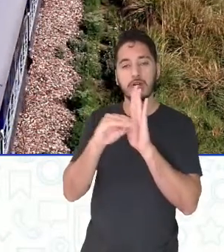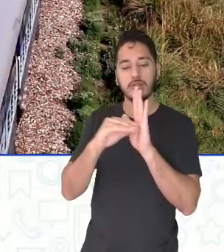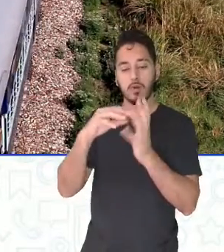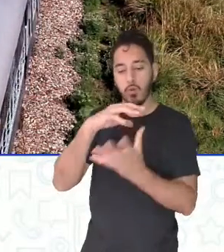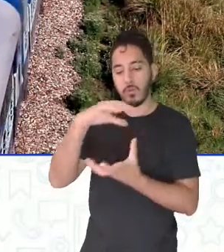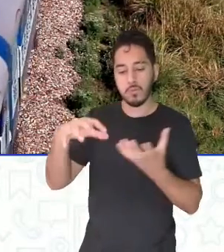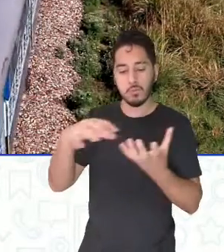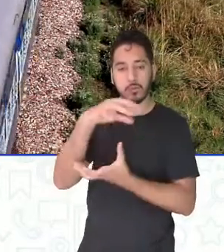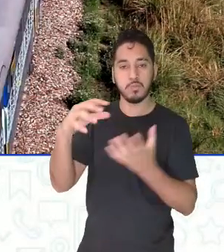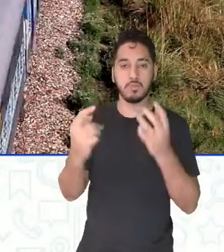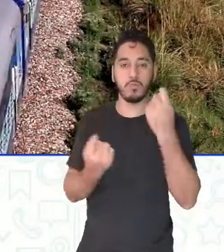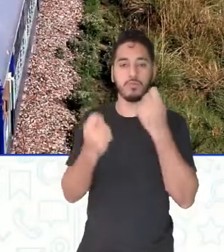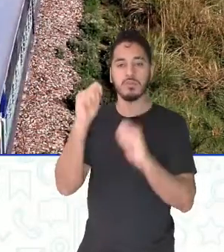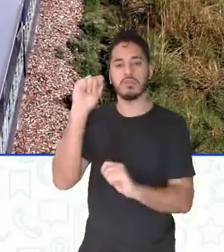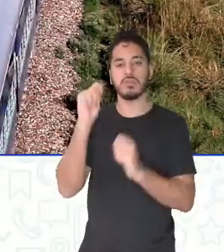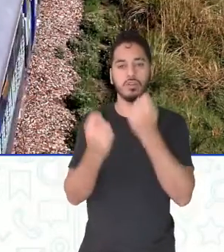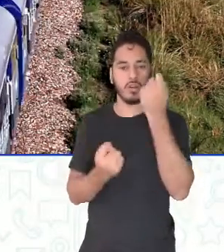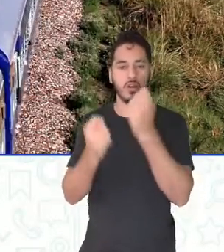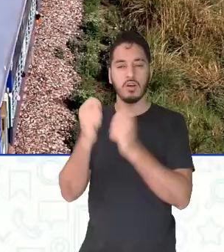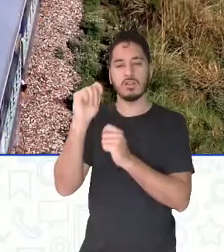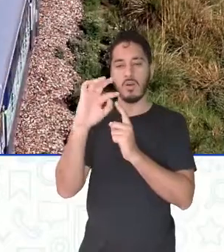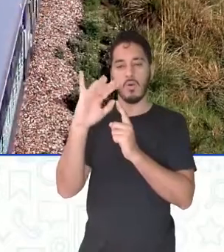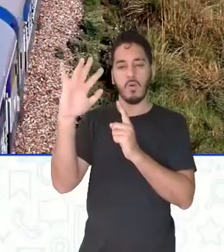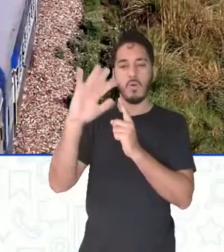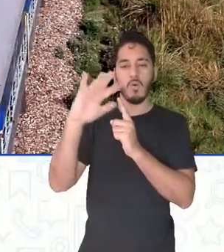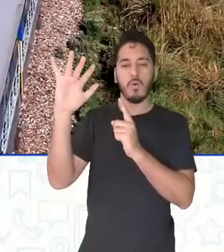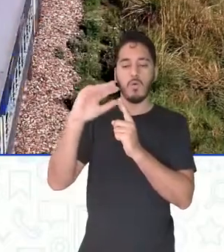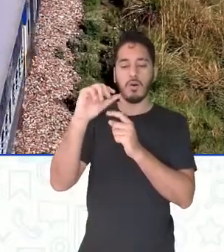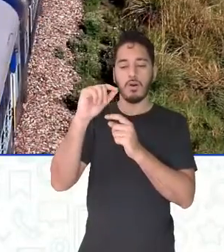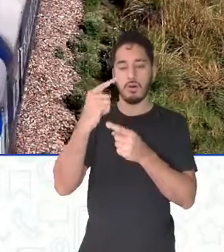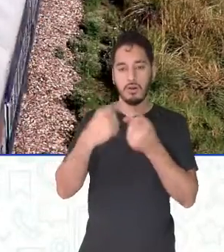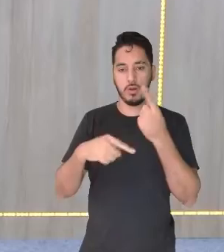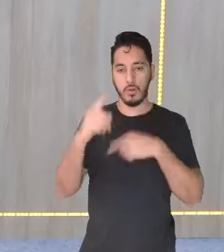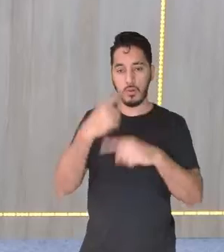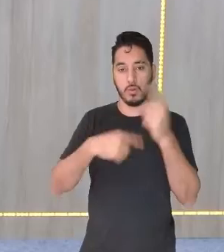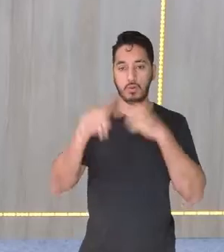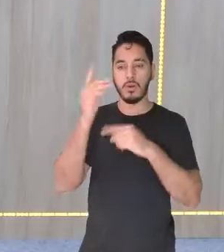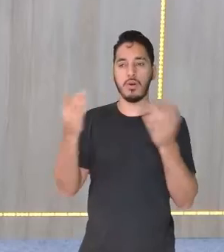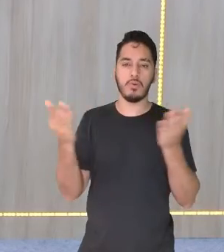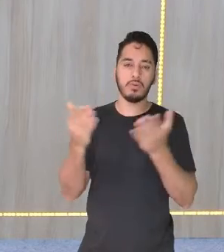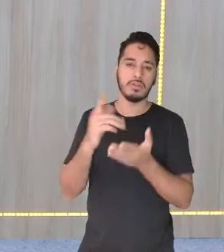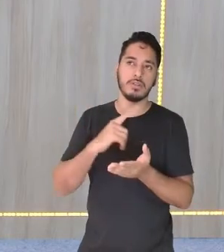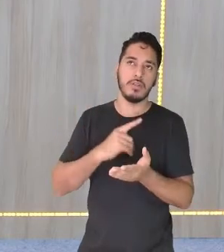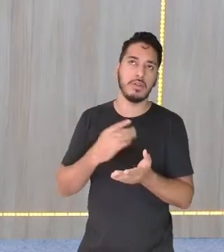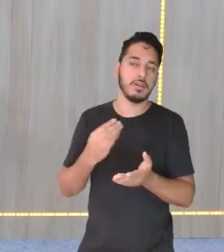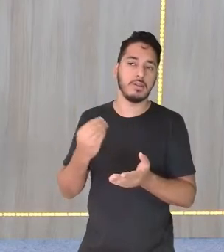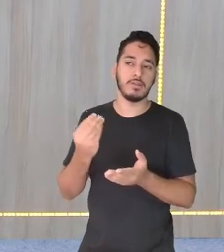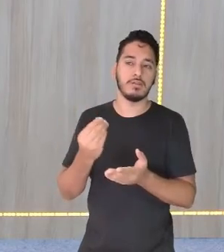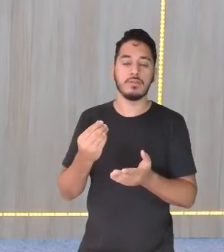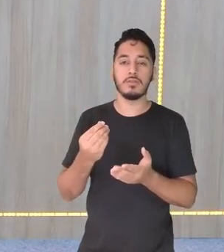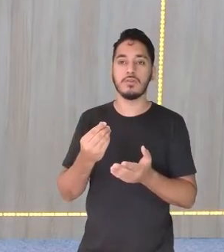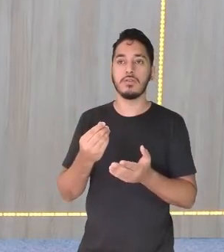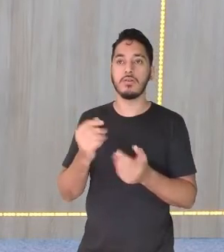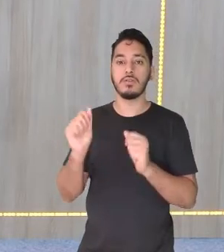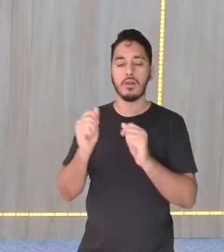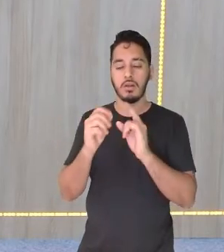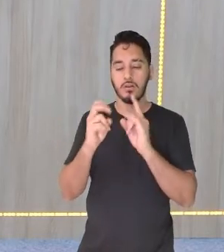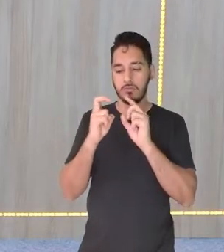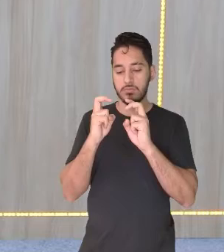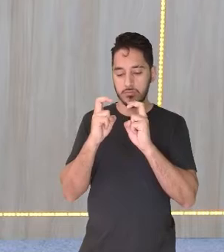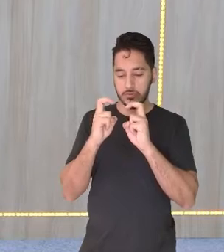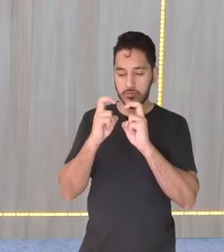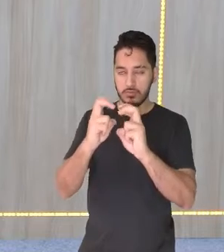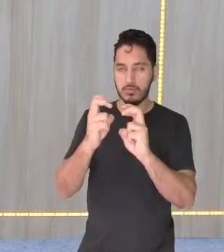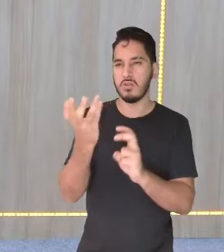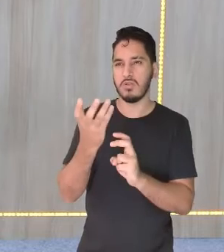a máquina a vapor, né, e evoluiu bastante. Nós temos hoje... Tem até aquele trem, professor, que